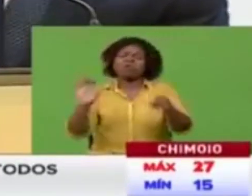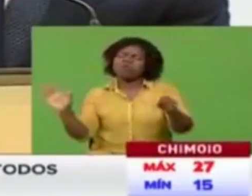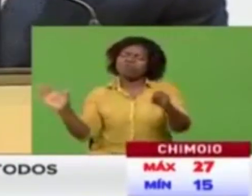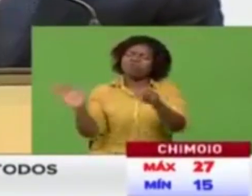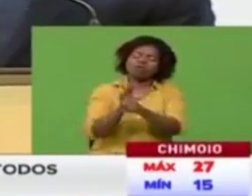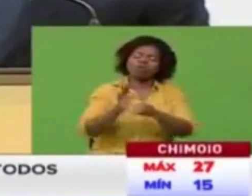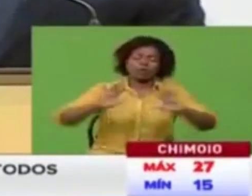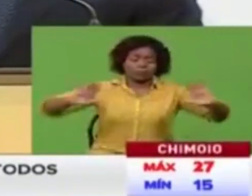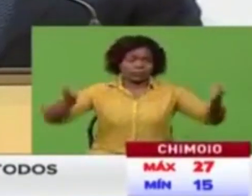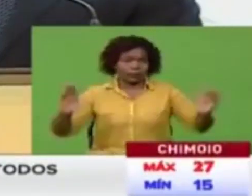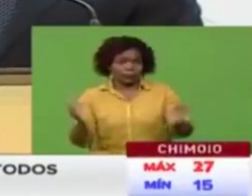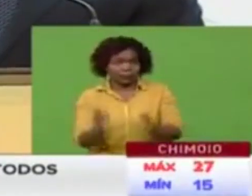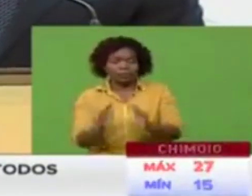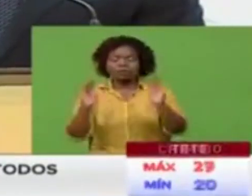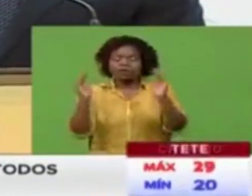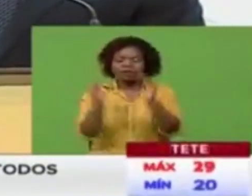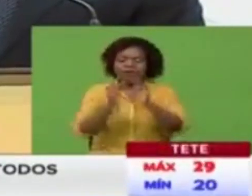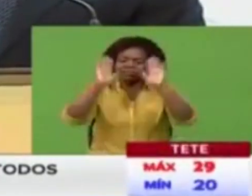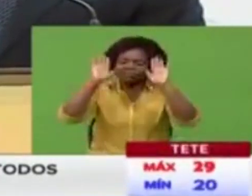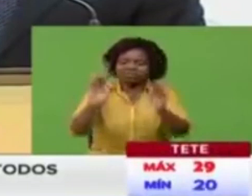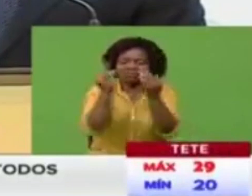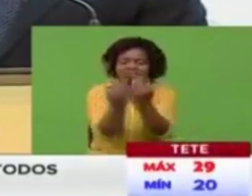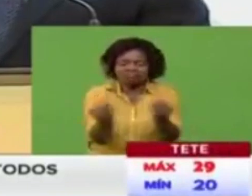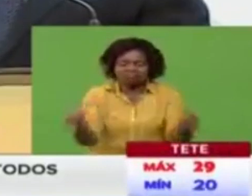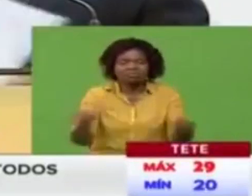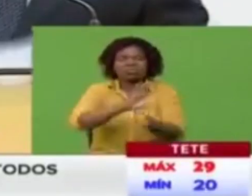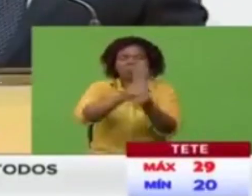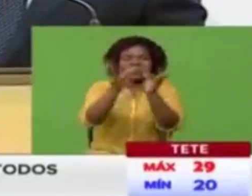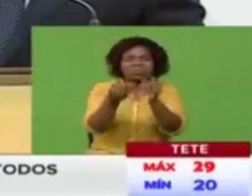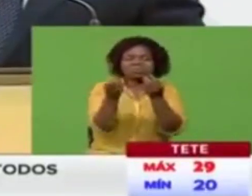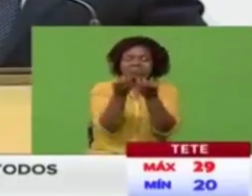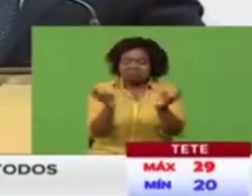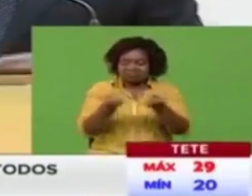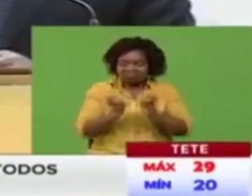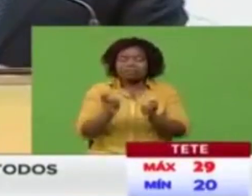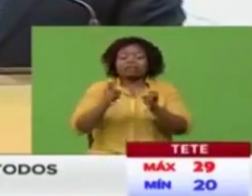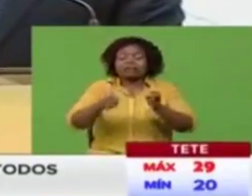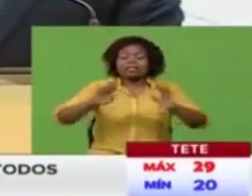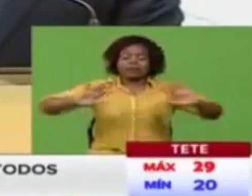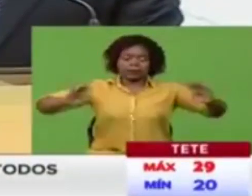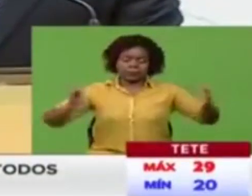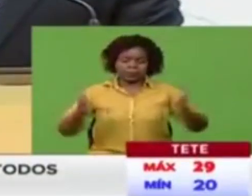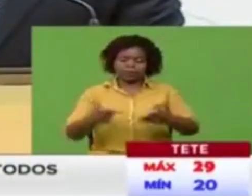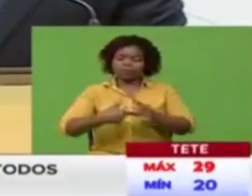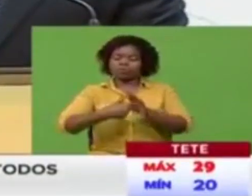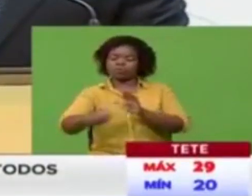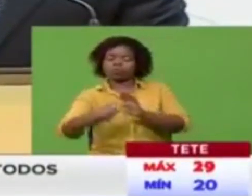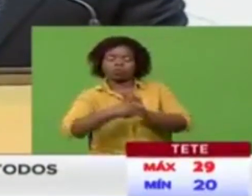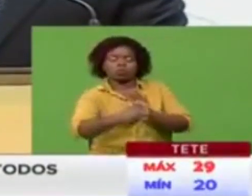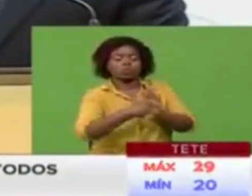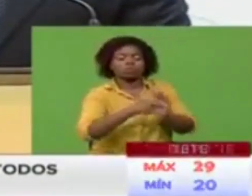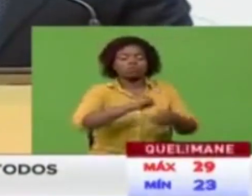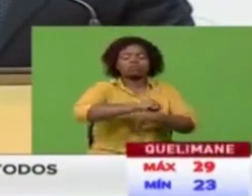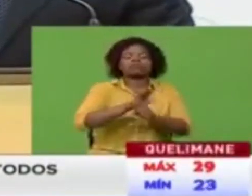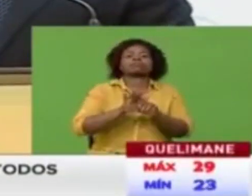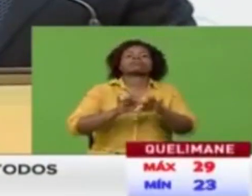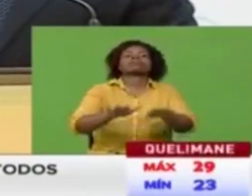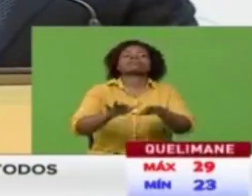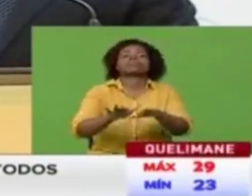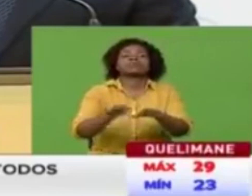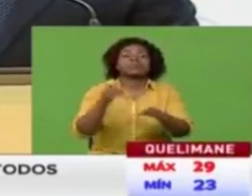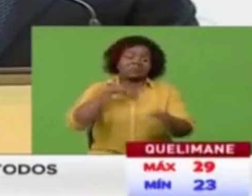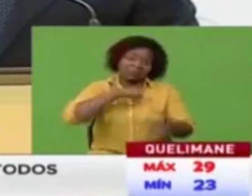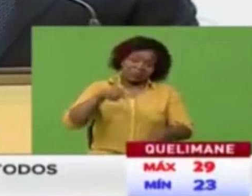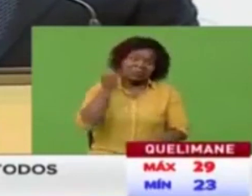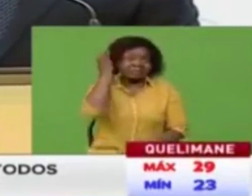suas casas ou residências, de modo a minimizar o risco de transmissão local. Isto é, esperávamos